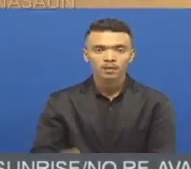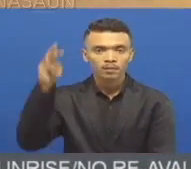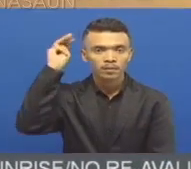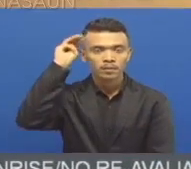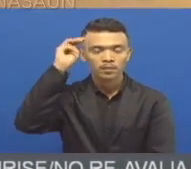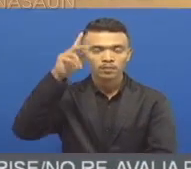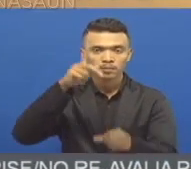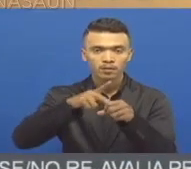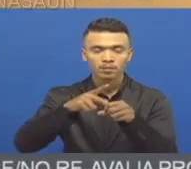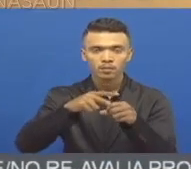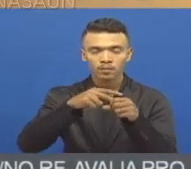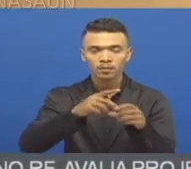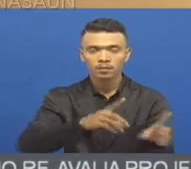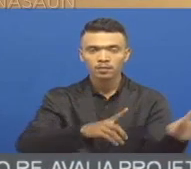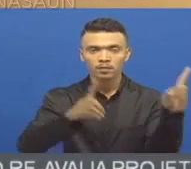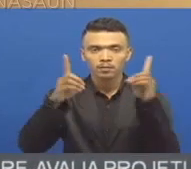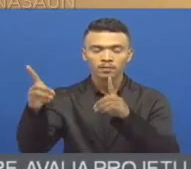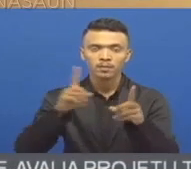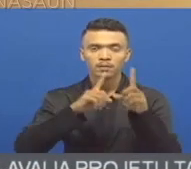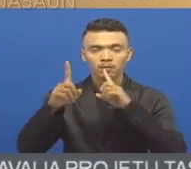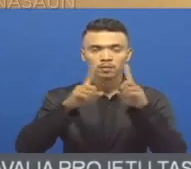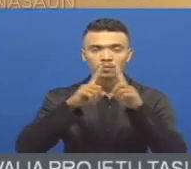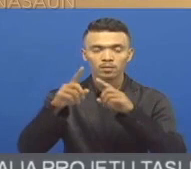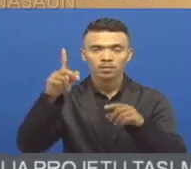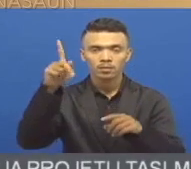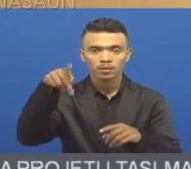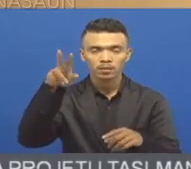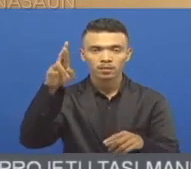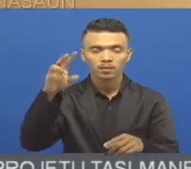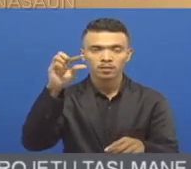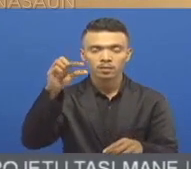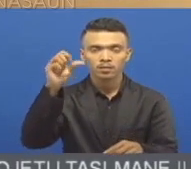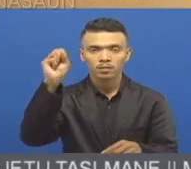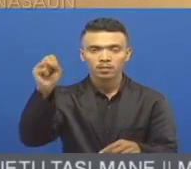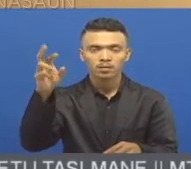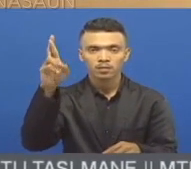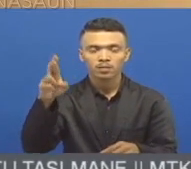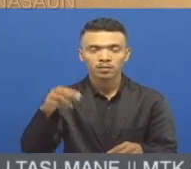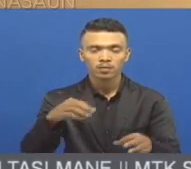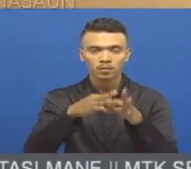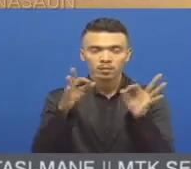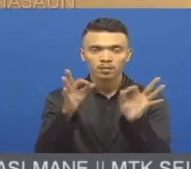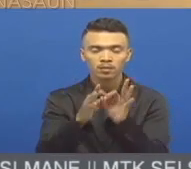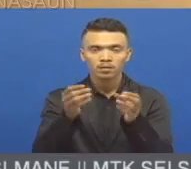Ministério Petróleo SEI reestabelece negociação Greater Sunrise, não reavalia projeto da